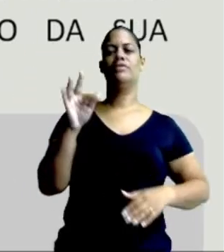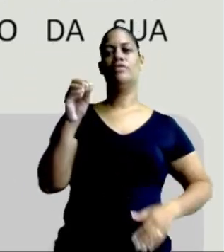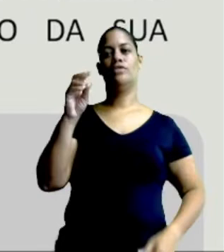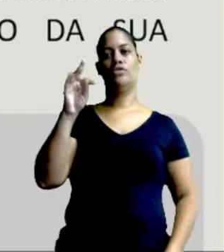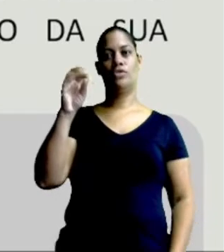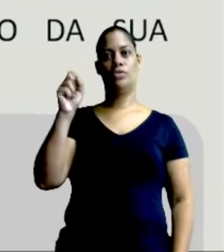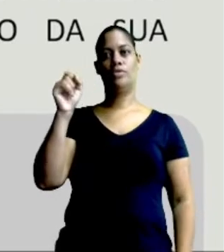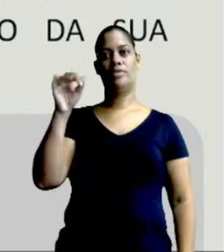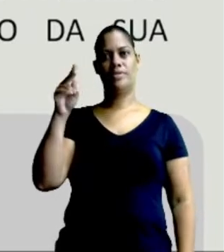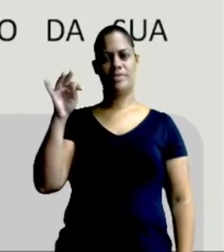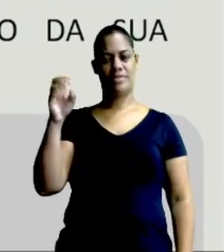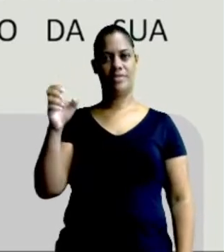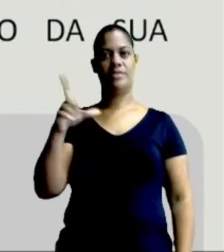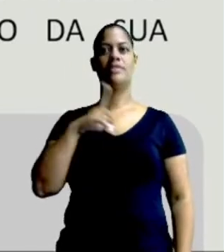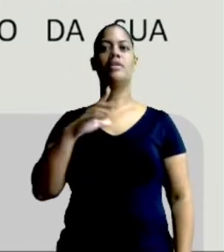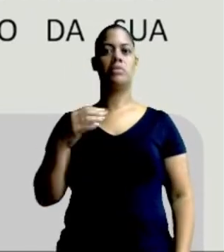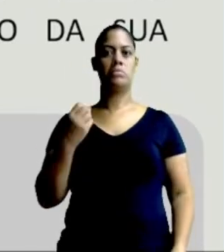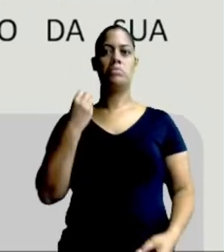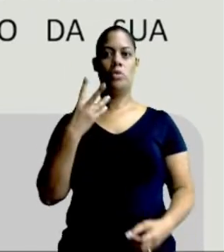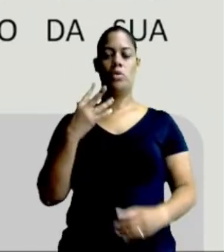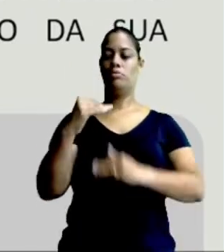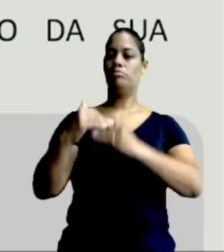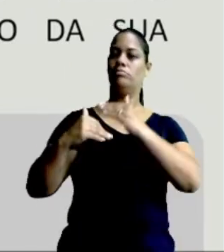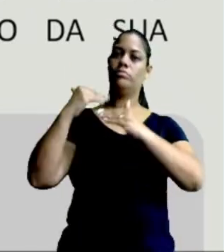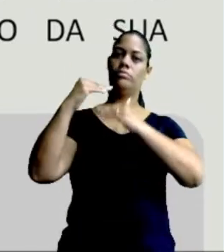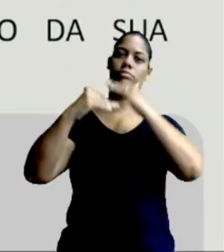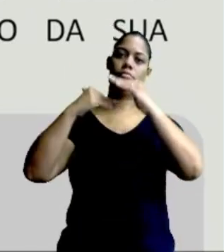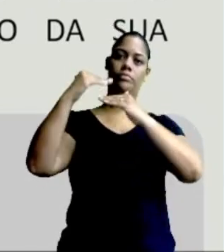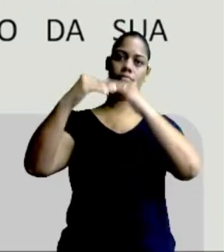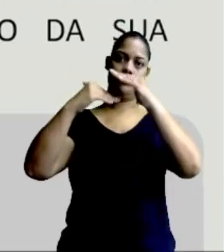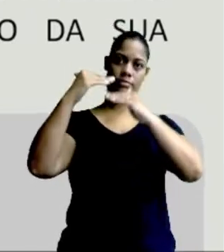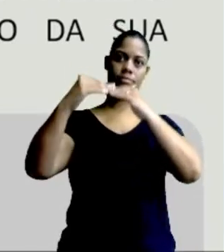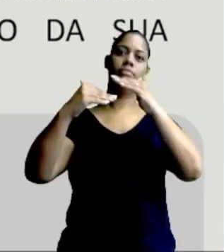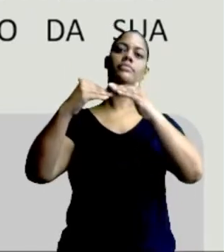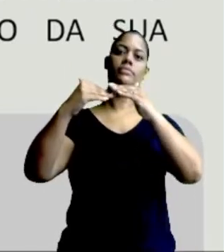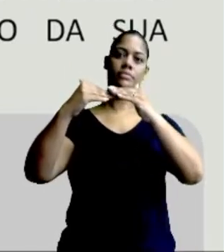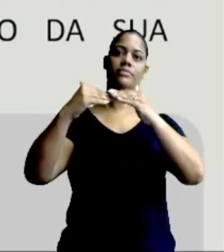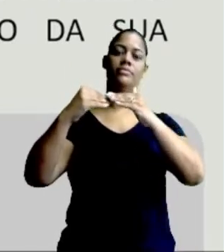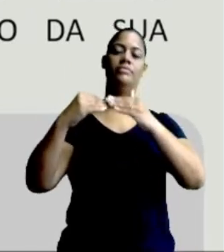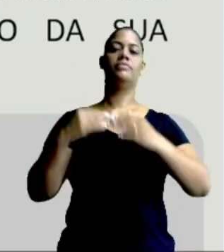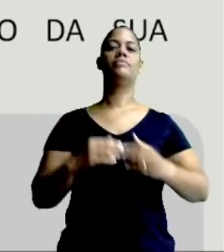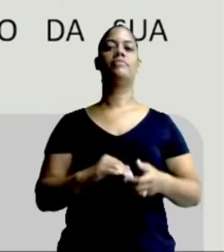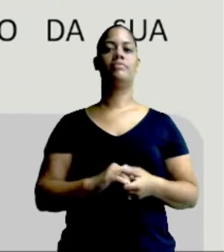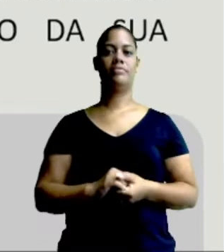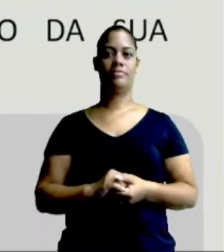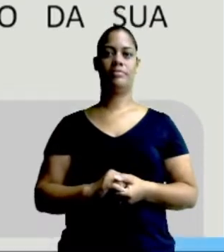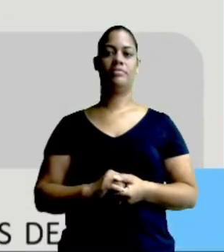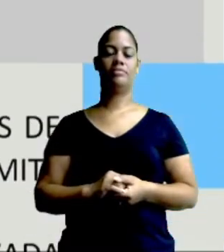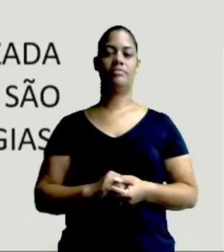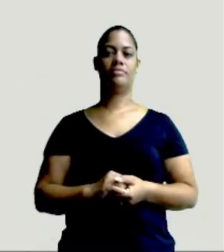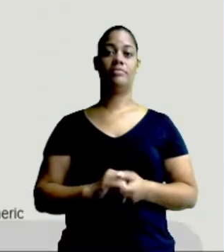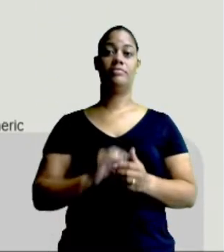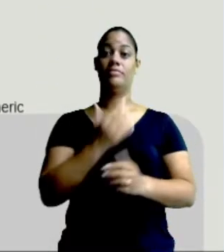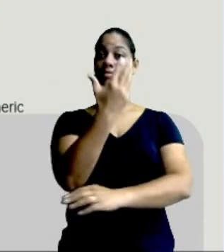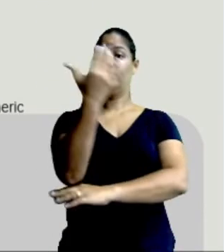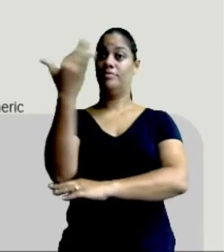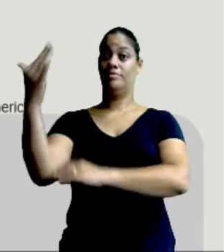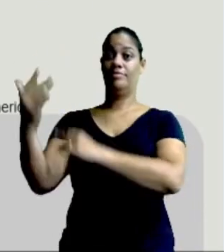fotossíntese elevada, que contribui para o desenvolvimento da sua exuberância, da exuberância da